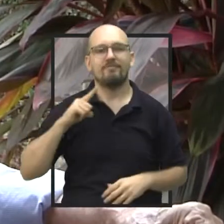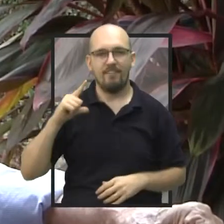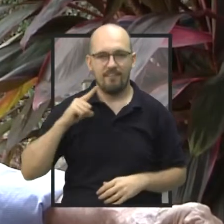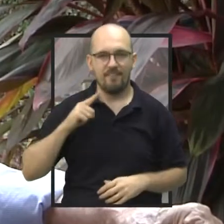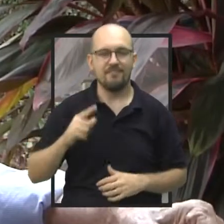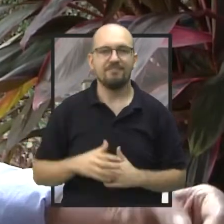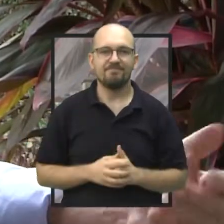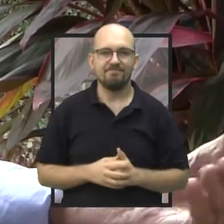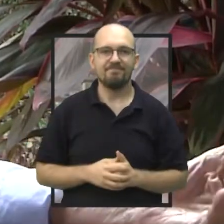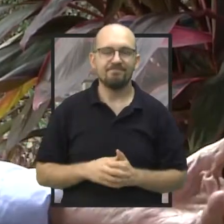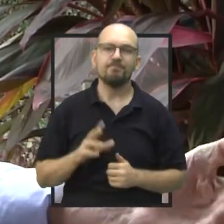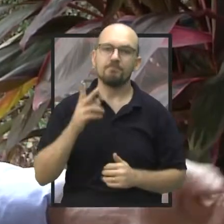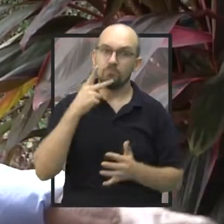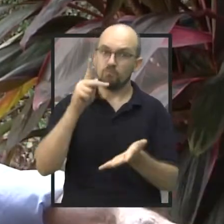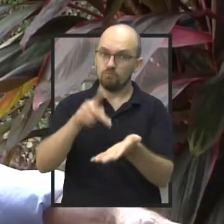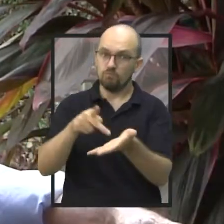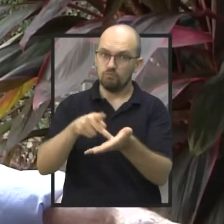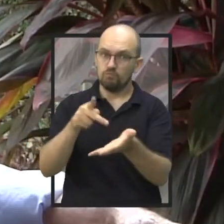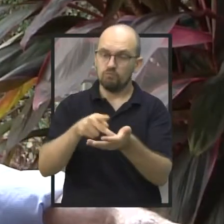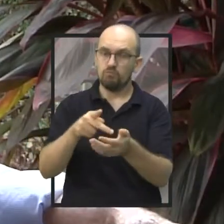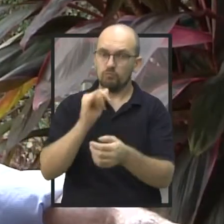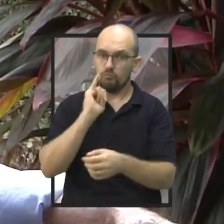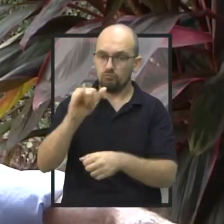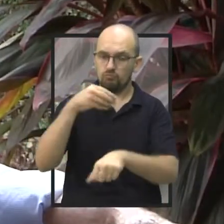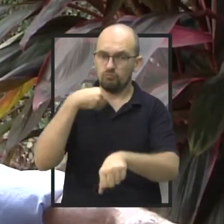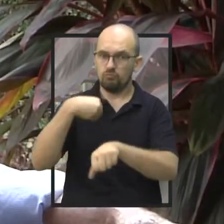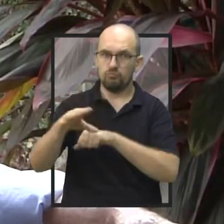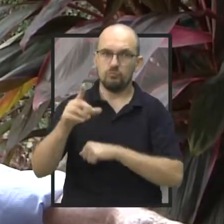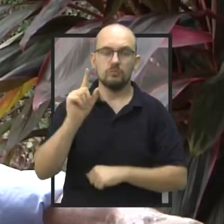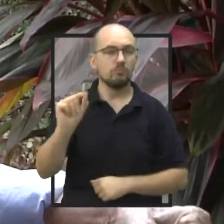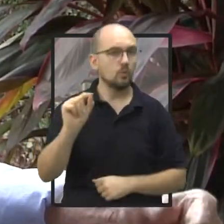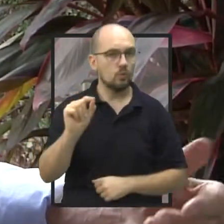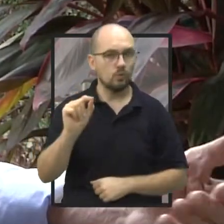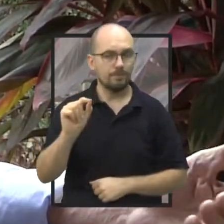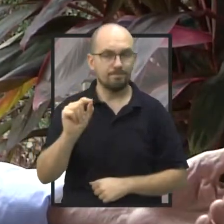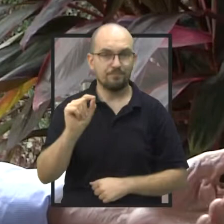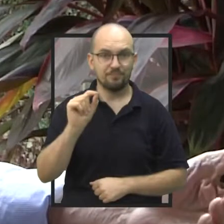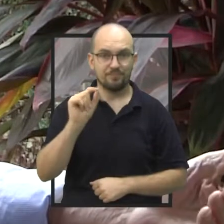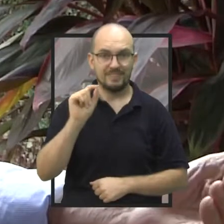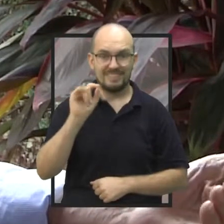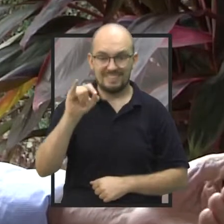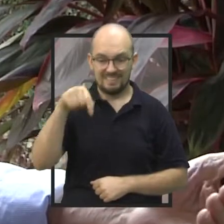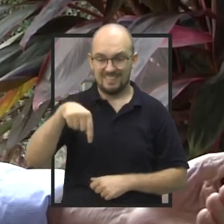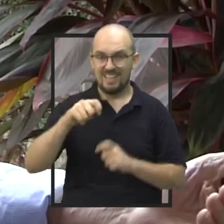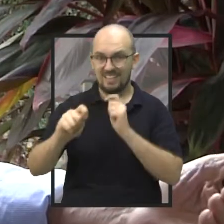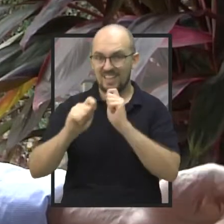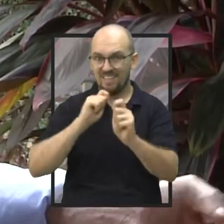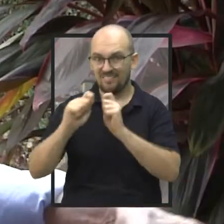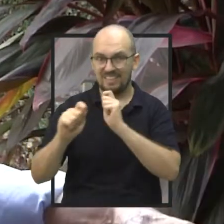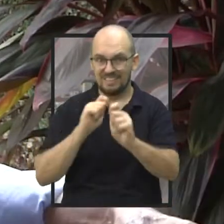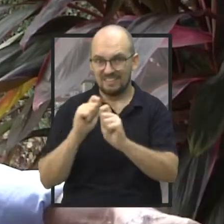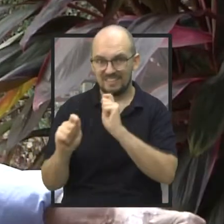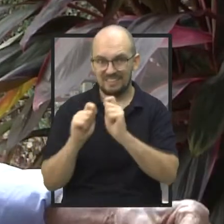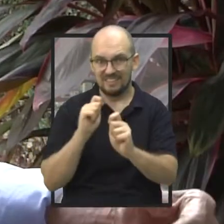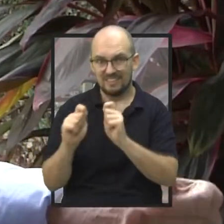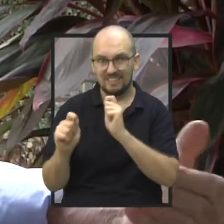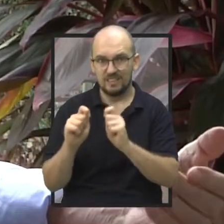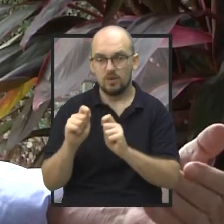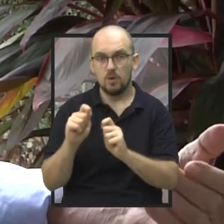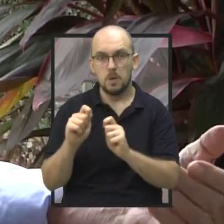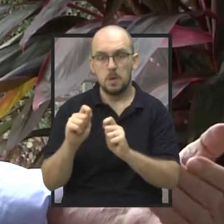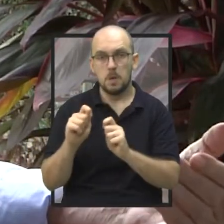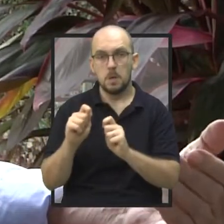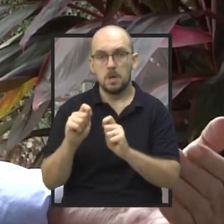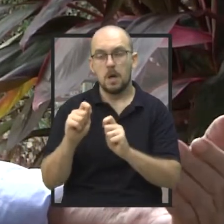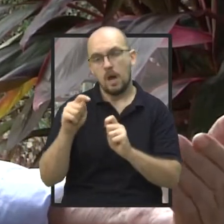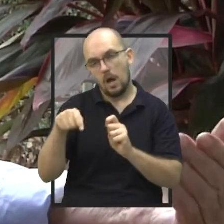esclarecedora. Eu posso adiantar a você o seguinte: se essa entrevista ela